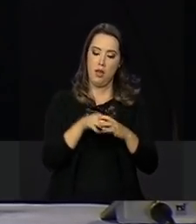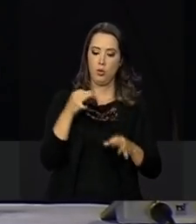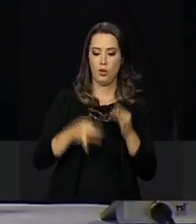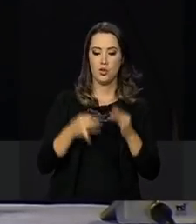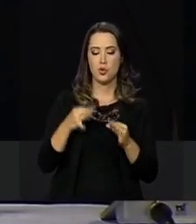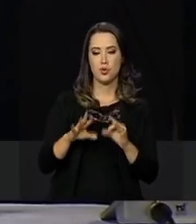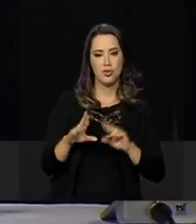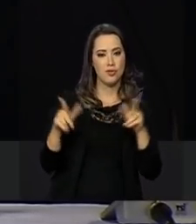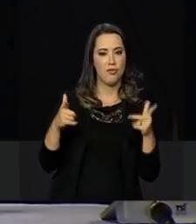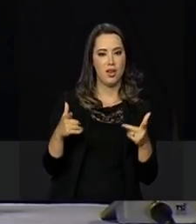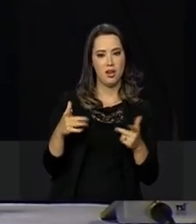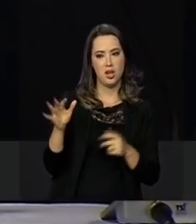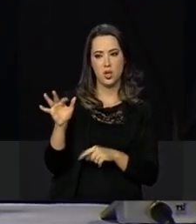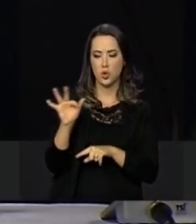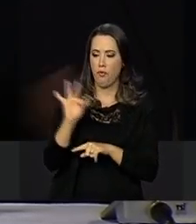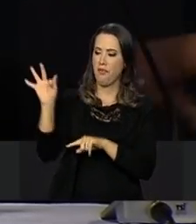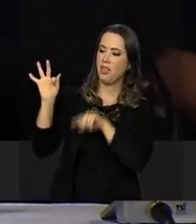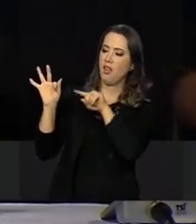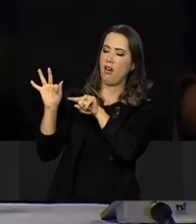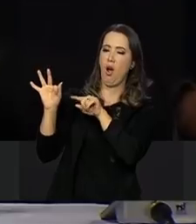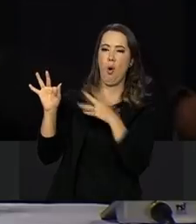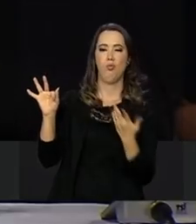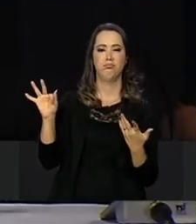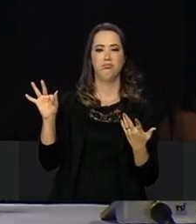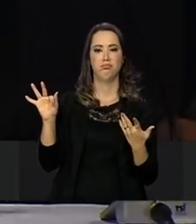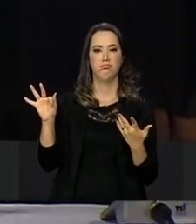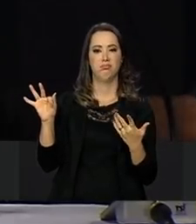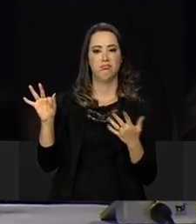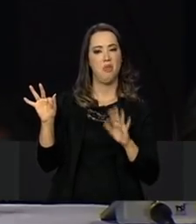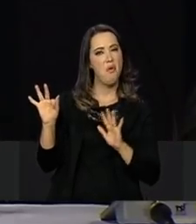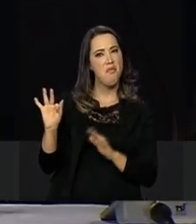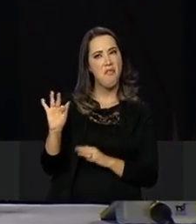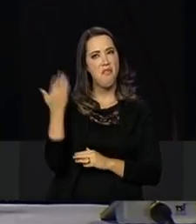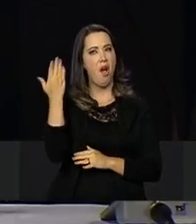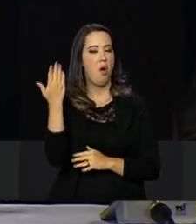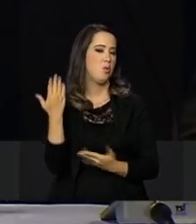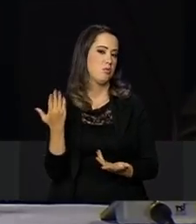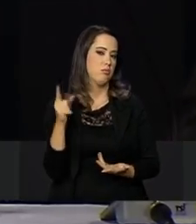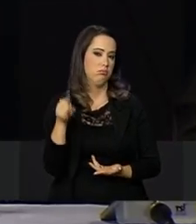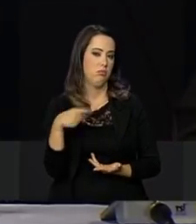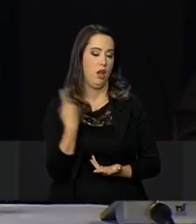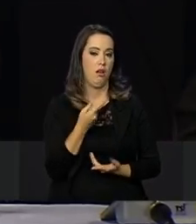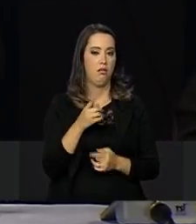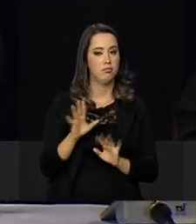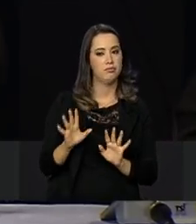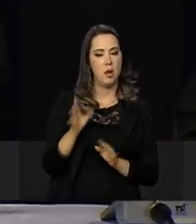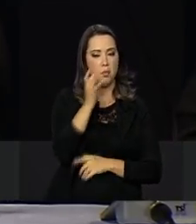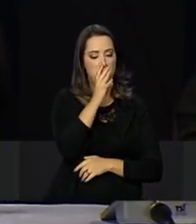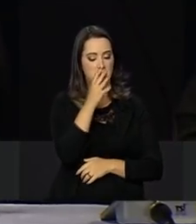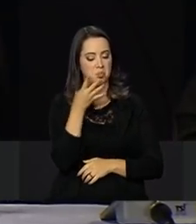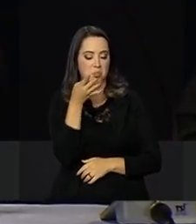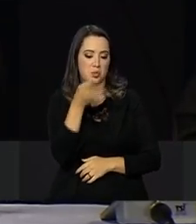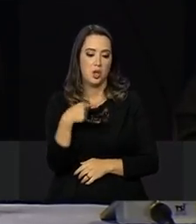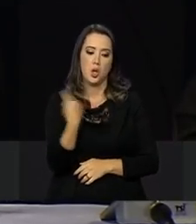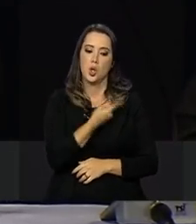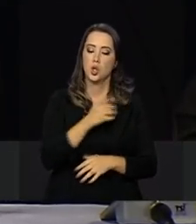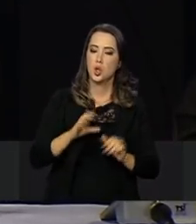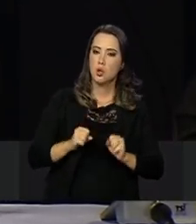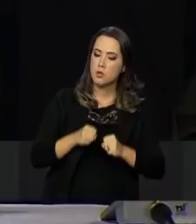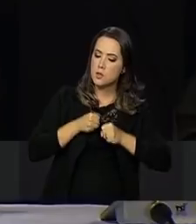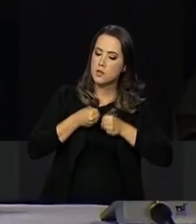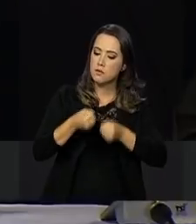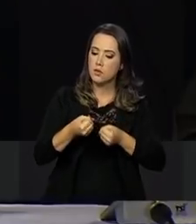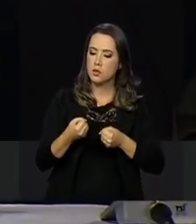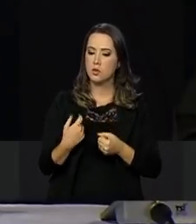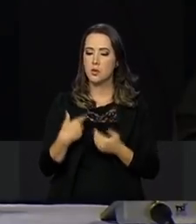Mas a vocação centralizadora ficou. E interessante, nós sempre fazemos, Raul, um esforço extraordinário para mostrar que nós somos verdadeiramente